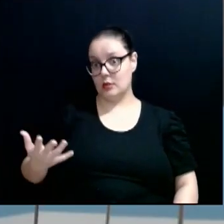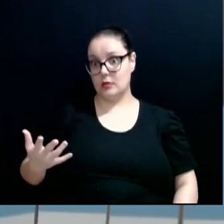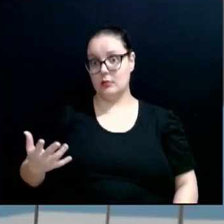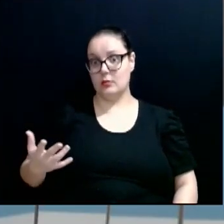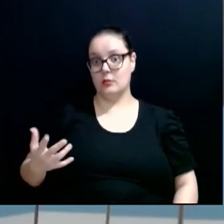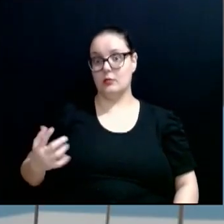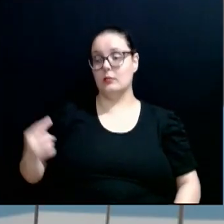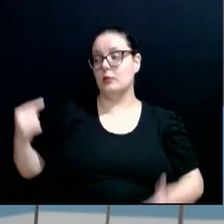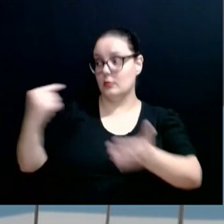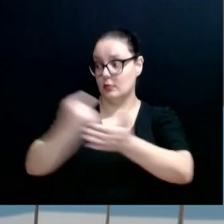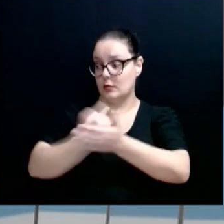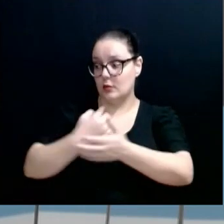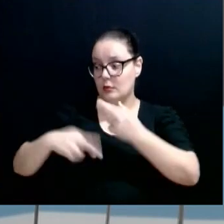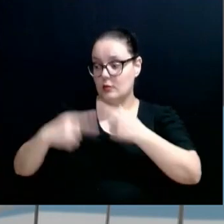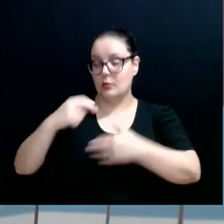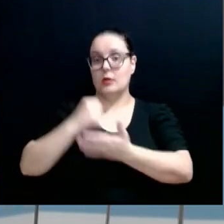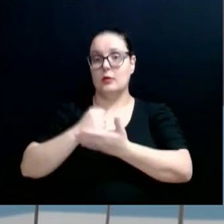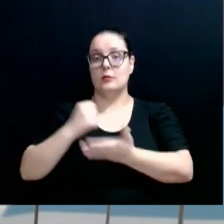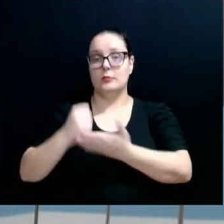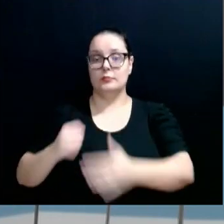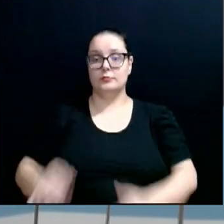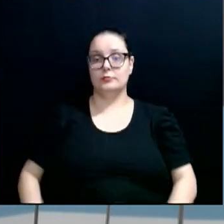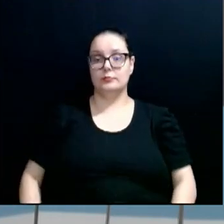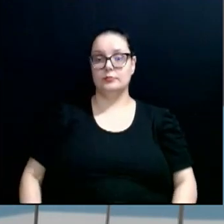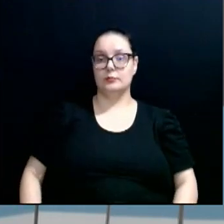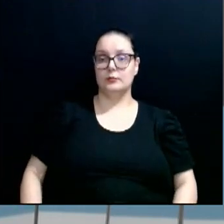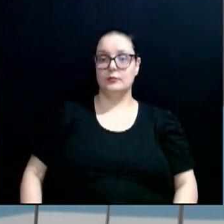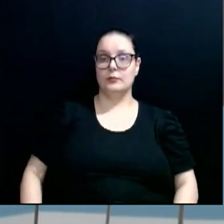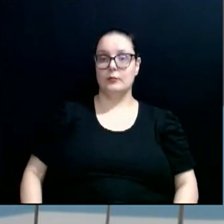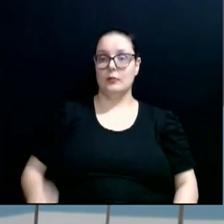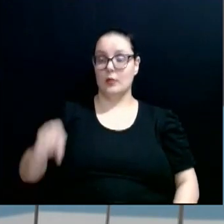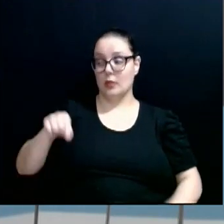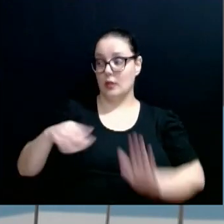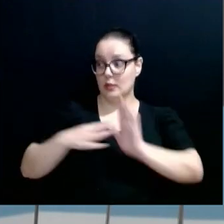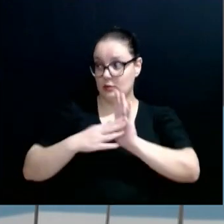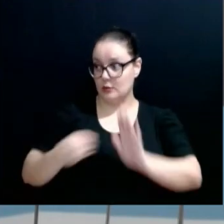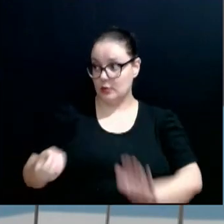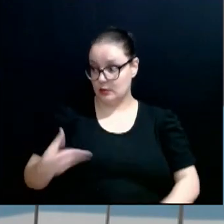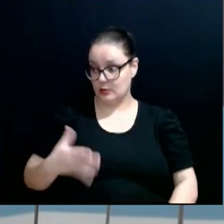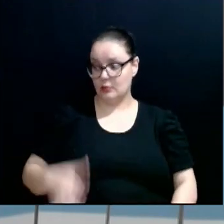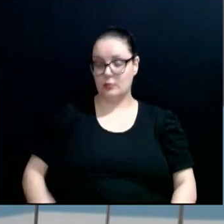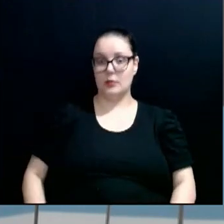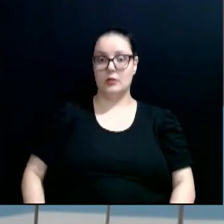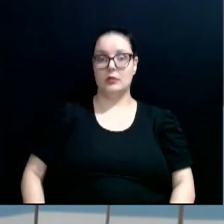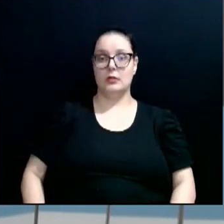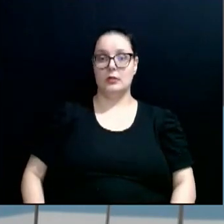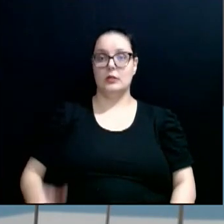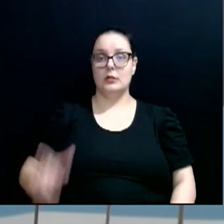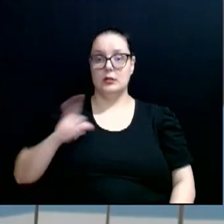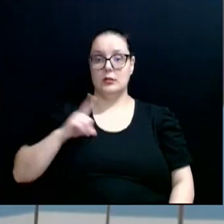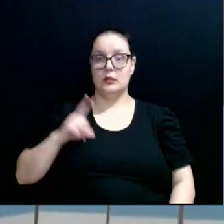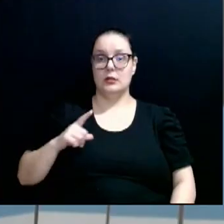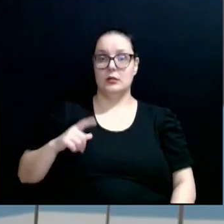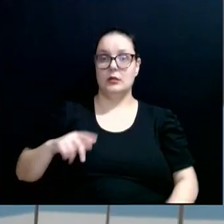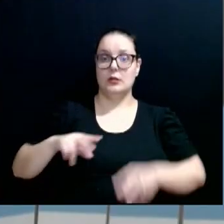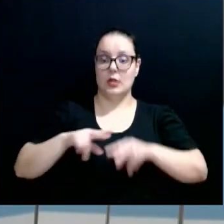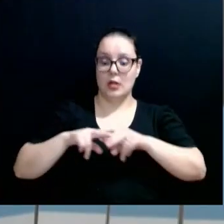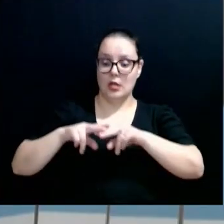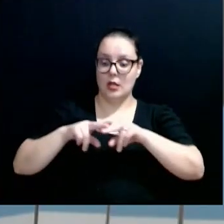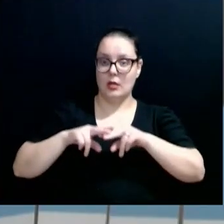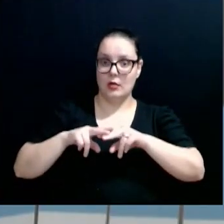do contrato. Nesse modelo novo, nós temos prevendo aí também revisões ordinárias no